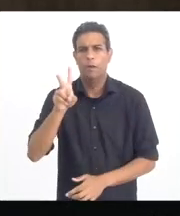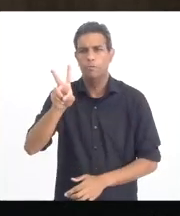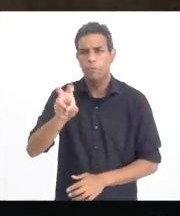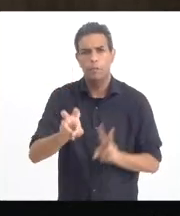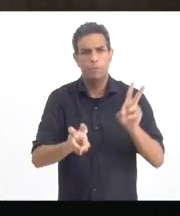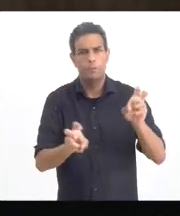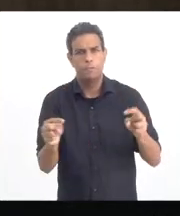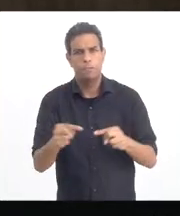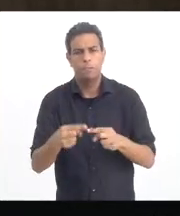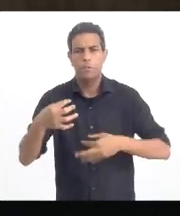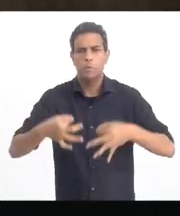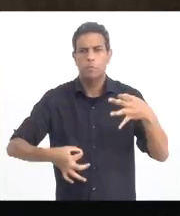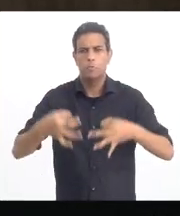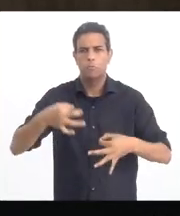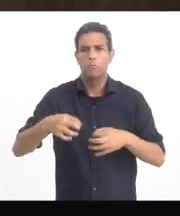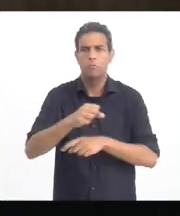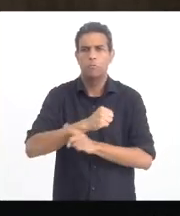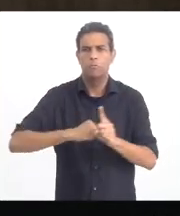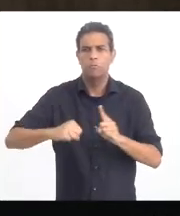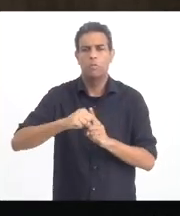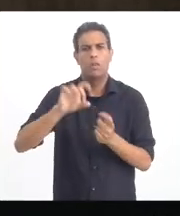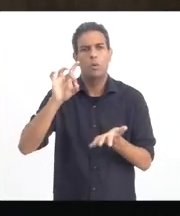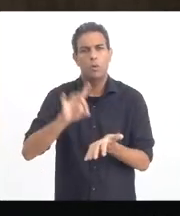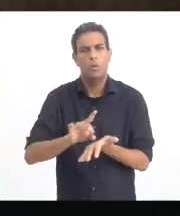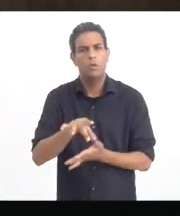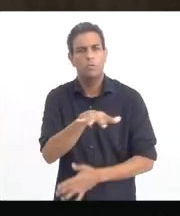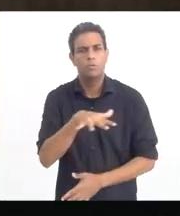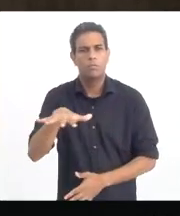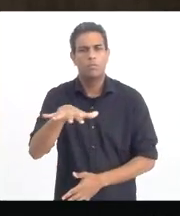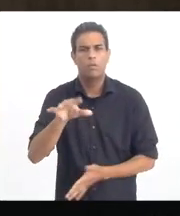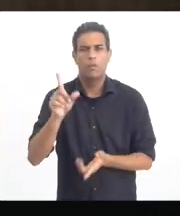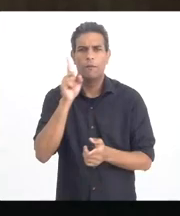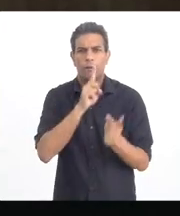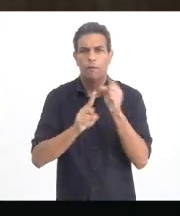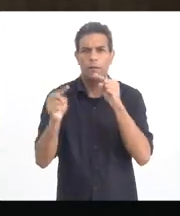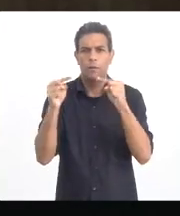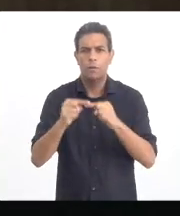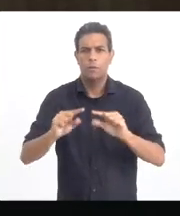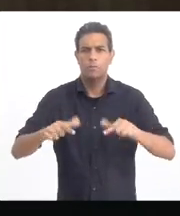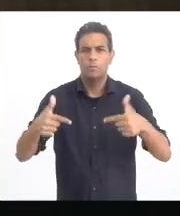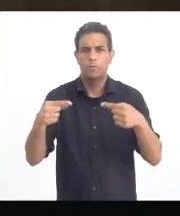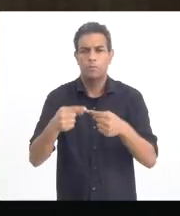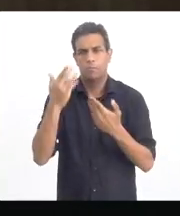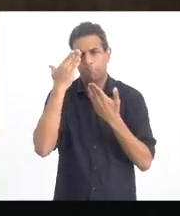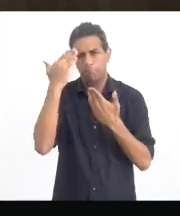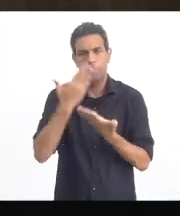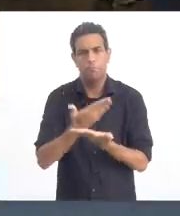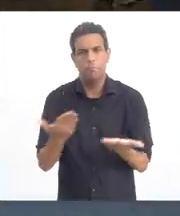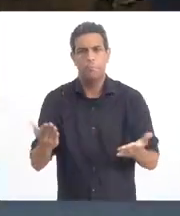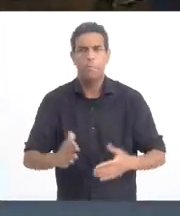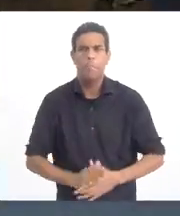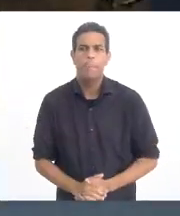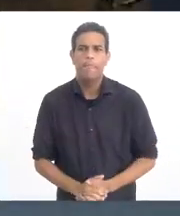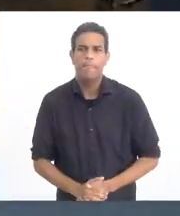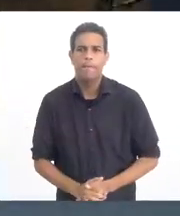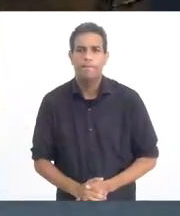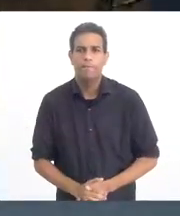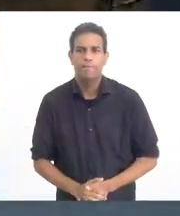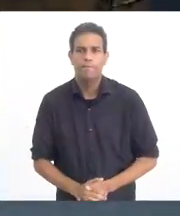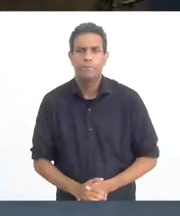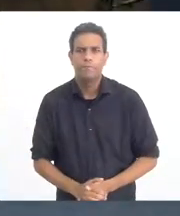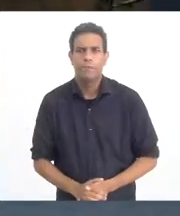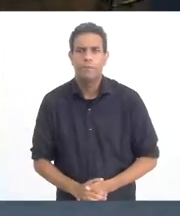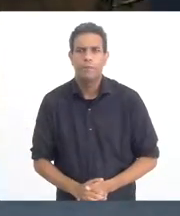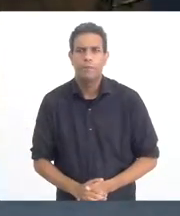certeza que a justiça, ela pode tardar, mas nunca irá falhar, ainda mais a divina. Muito obrigado. Obrigado.